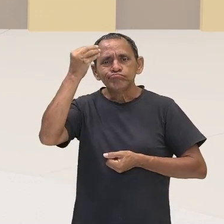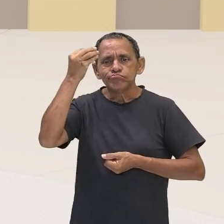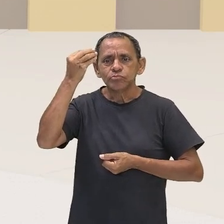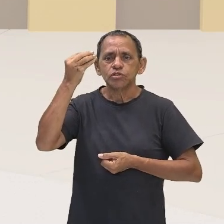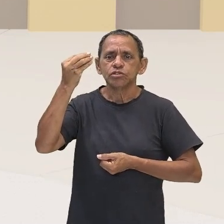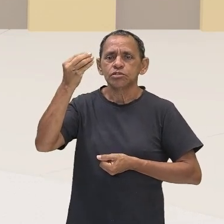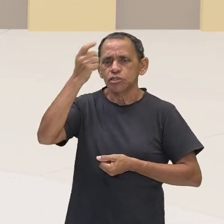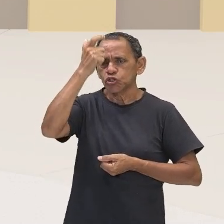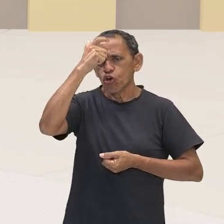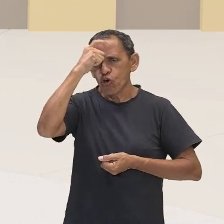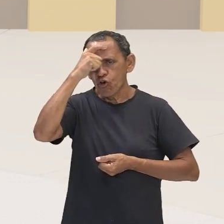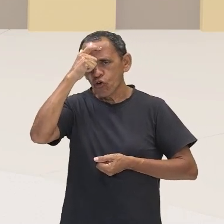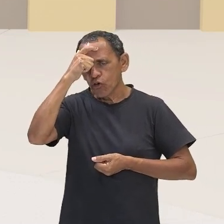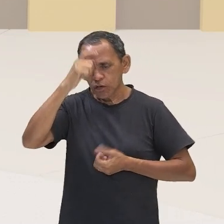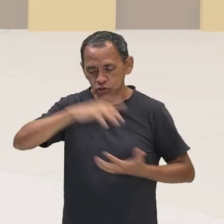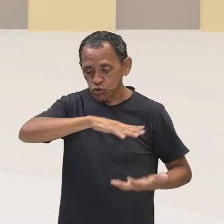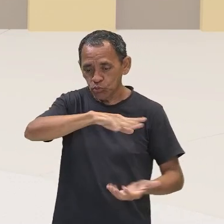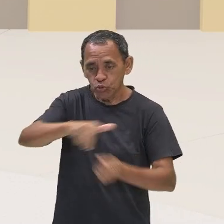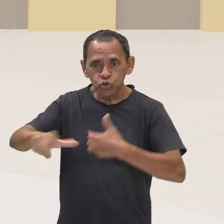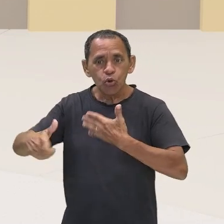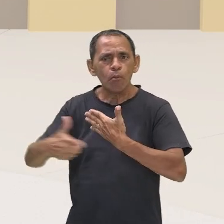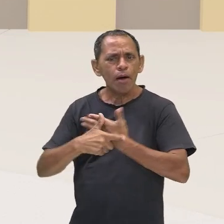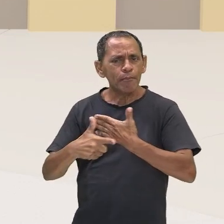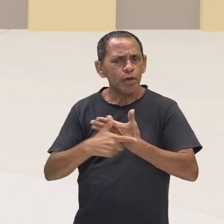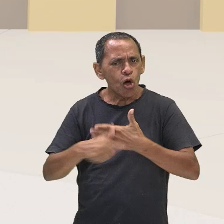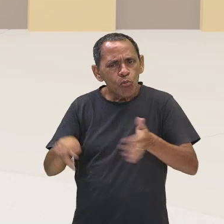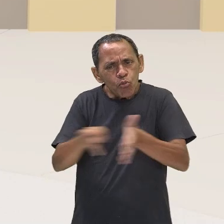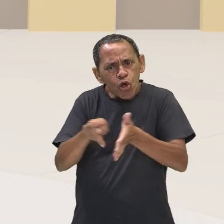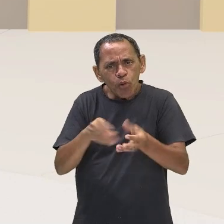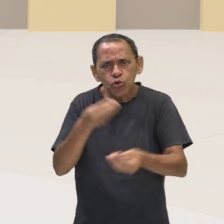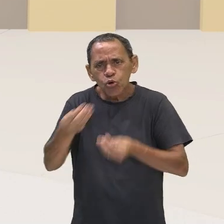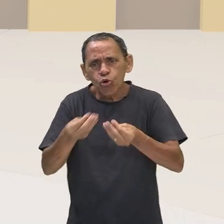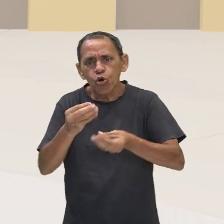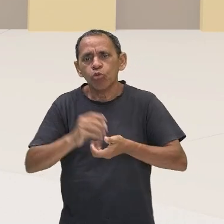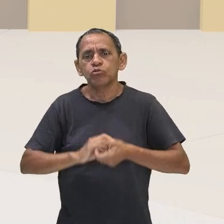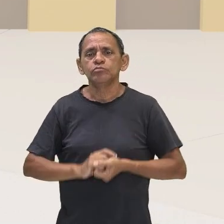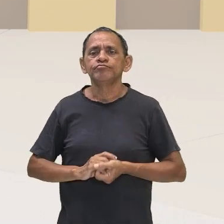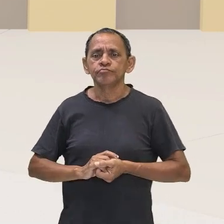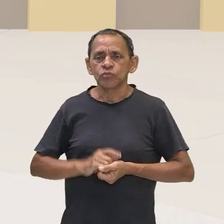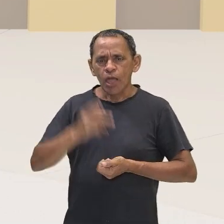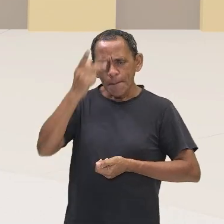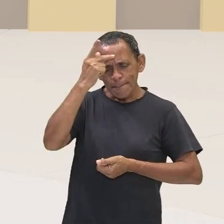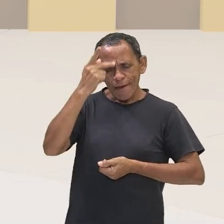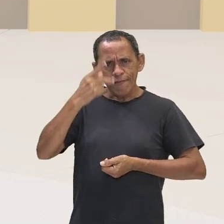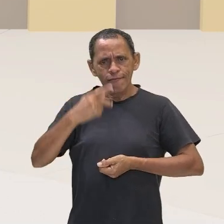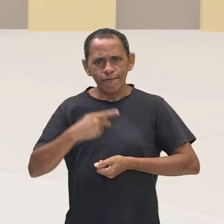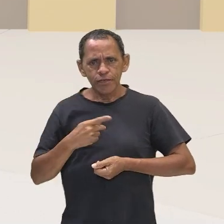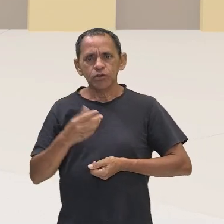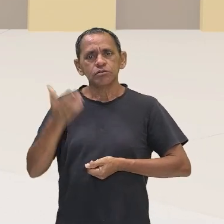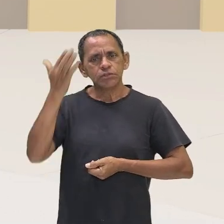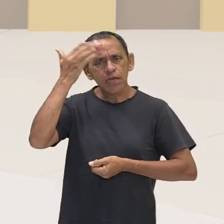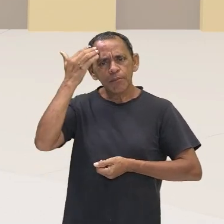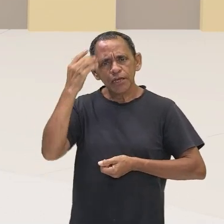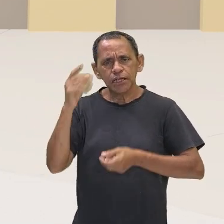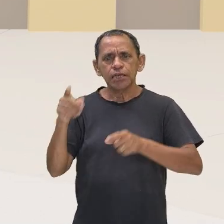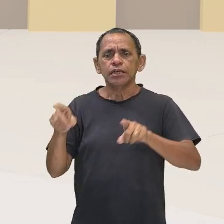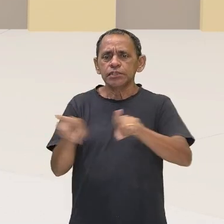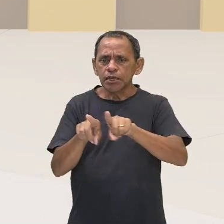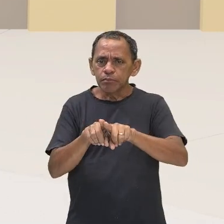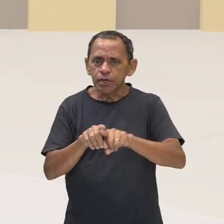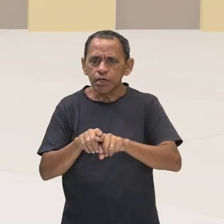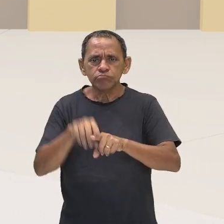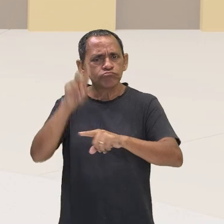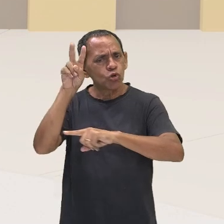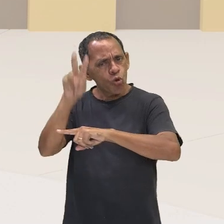mundo, ele é essencial para determinar um caminho a ser seguido. Saber lidar, né? E saber lidar